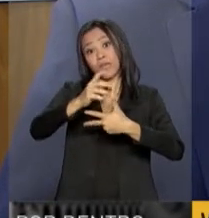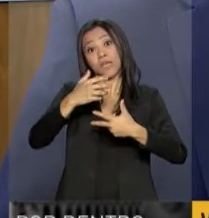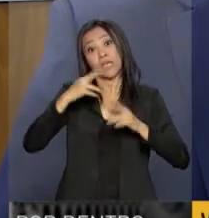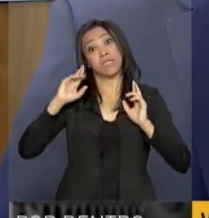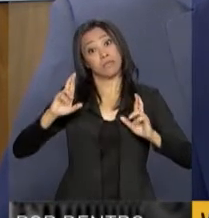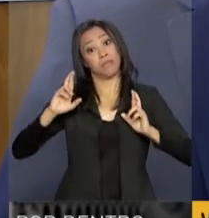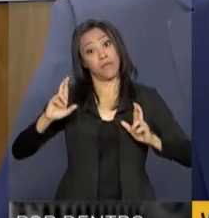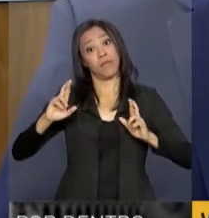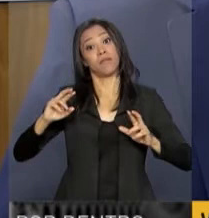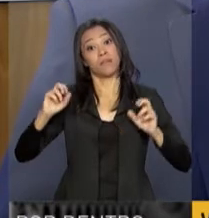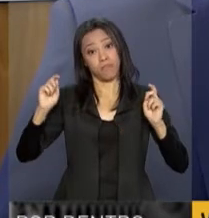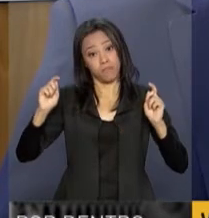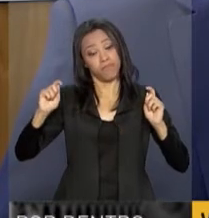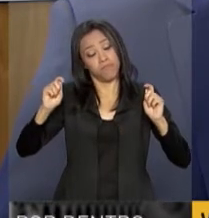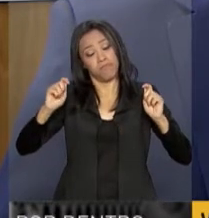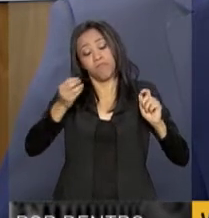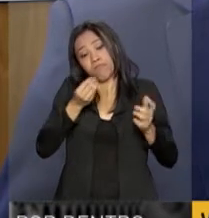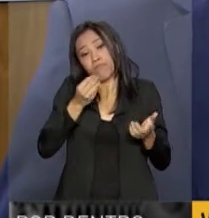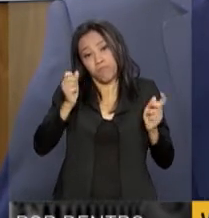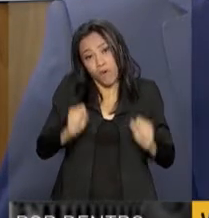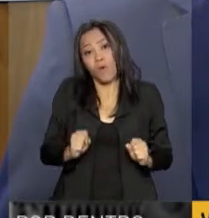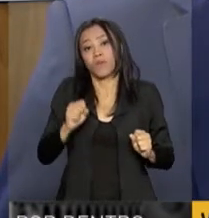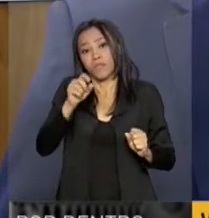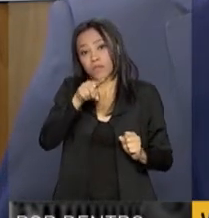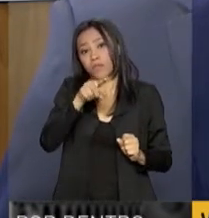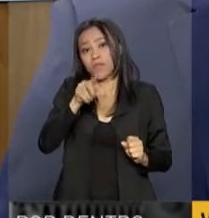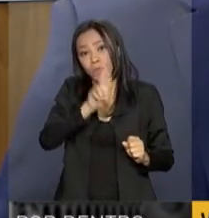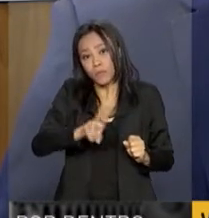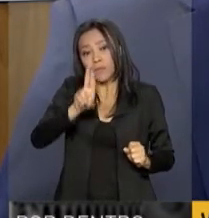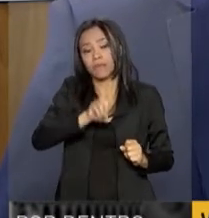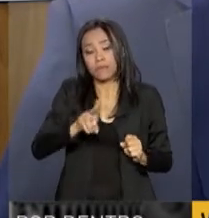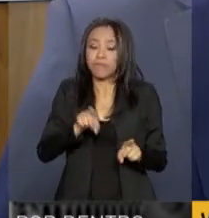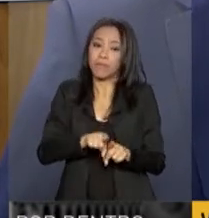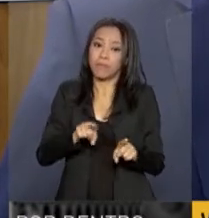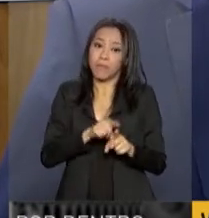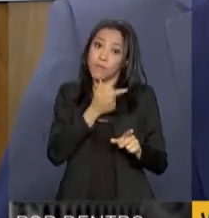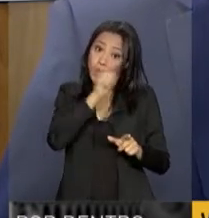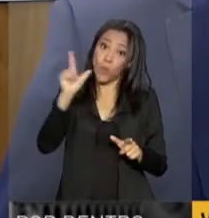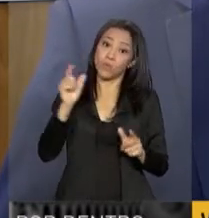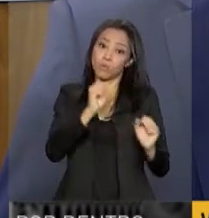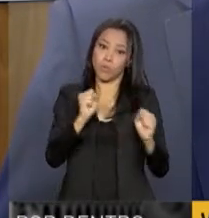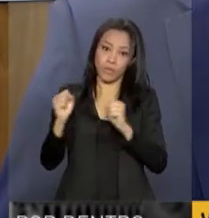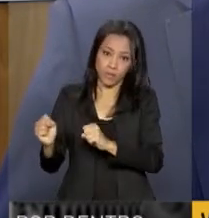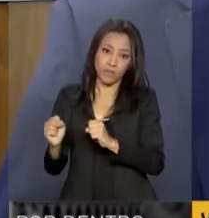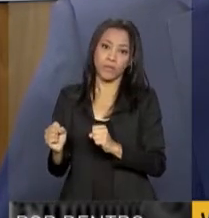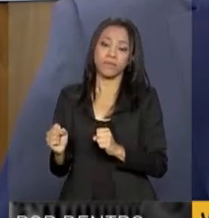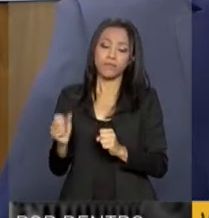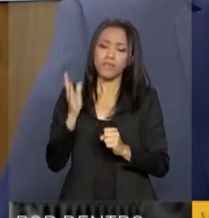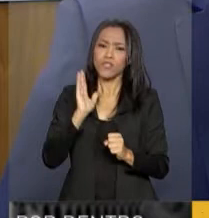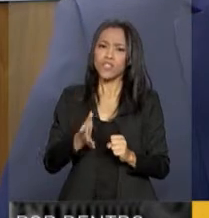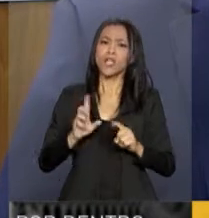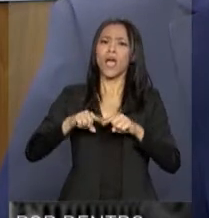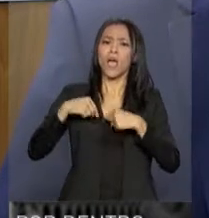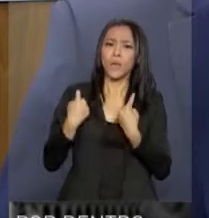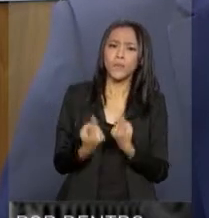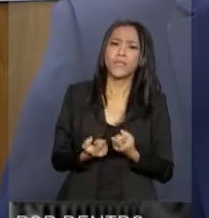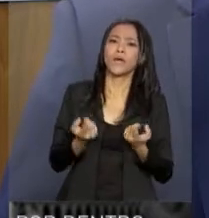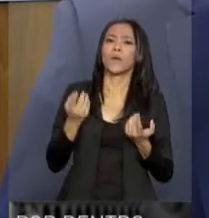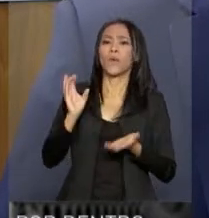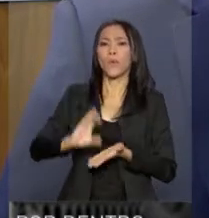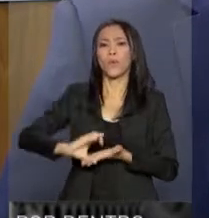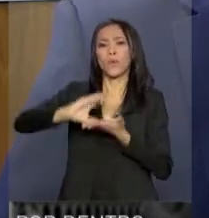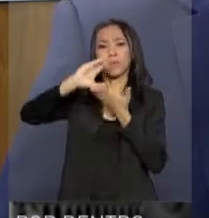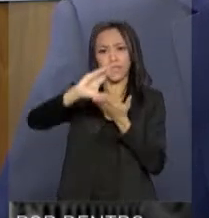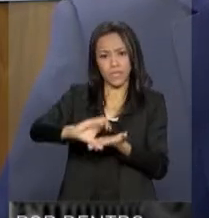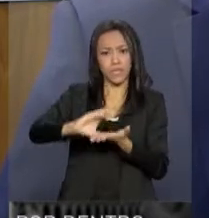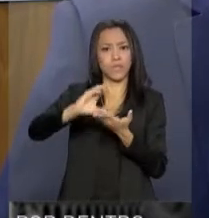de inspiração para outros poderes nós já tivemos inclusive reuniões projeto com o conselho nacional do